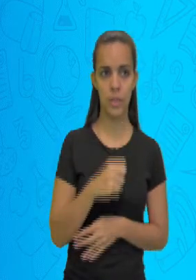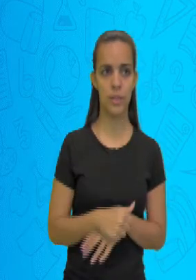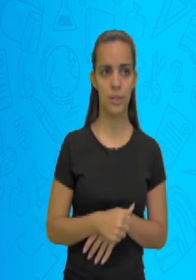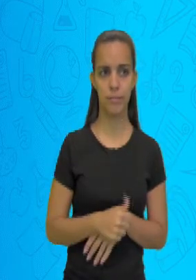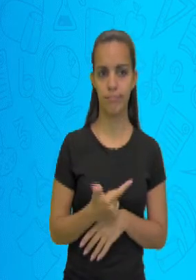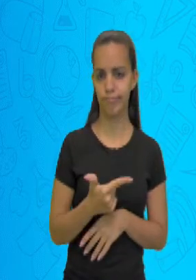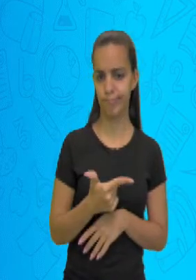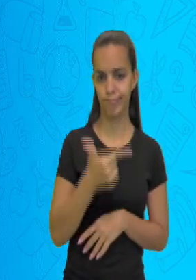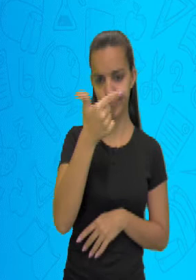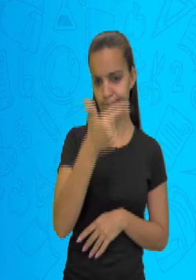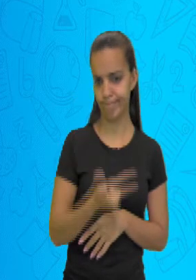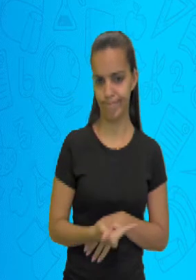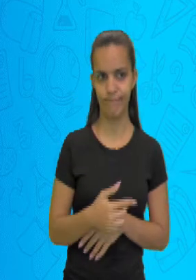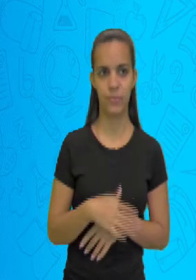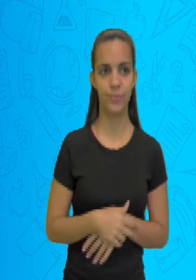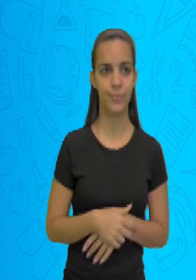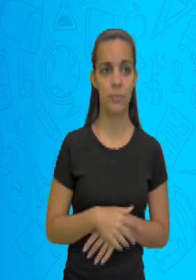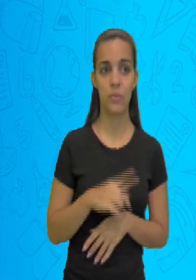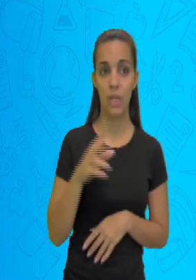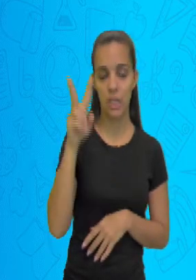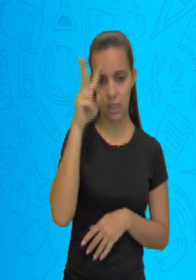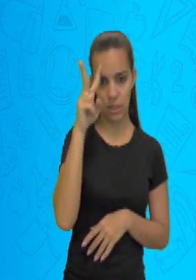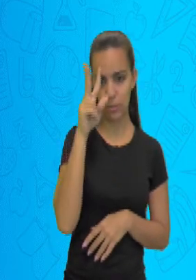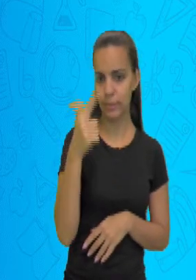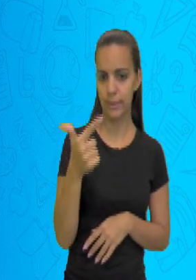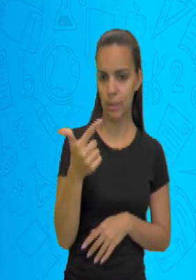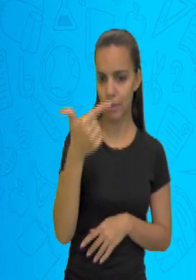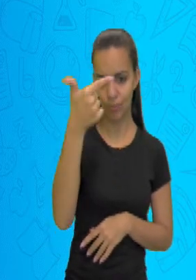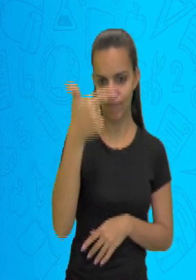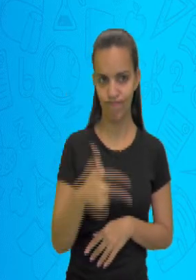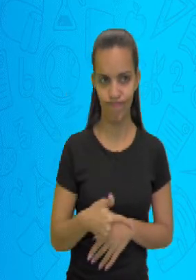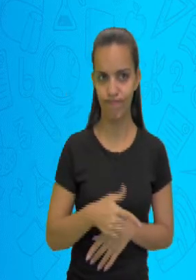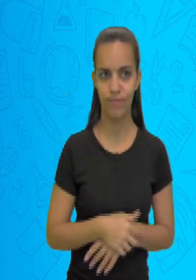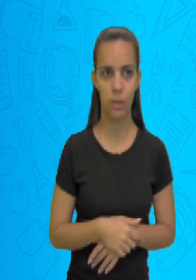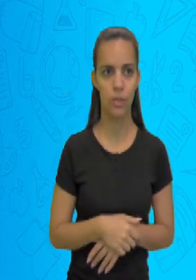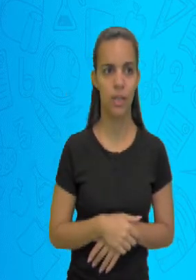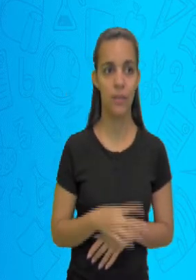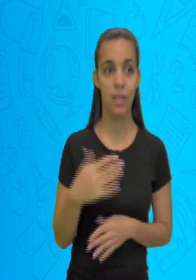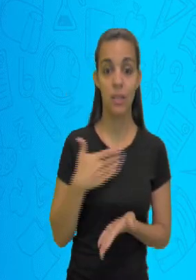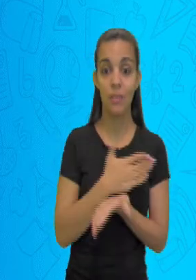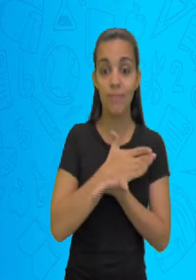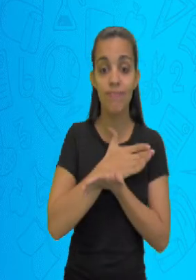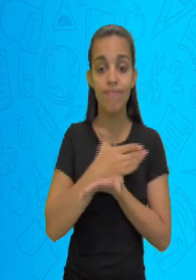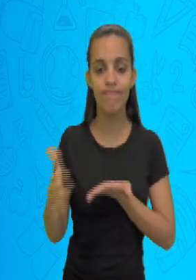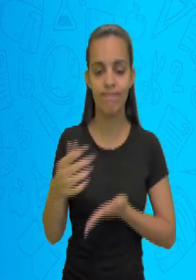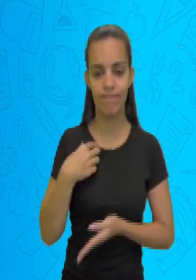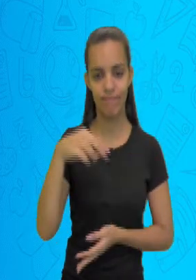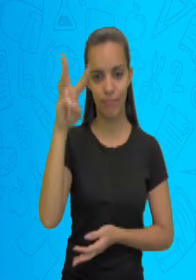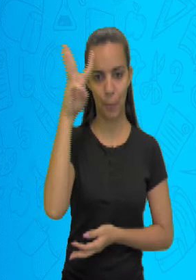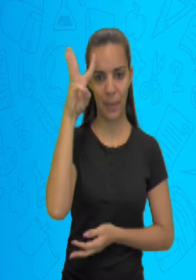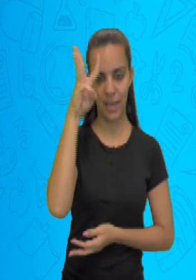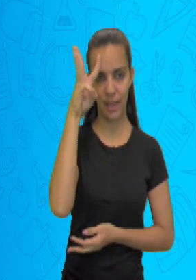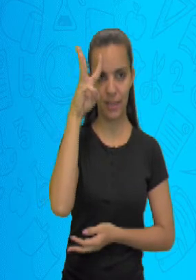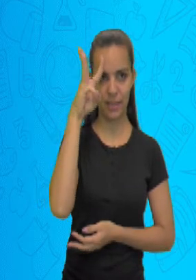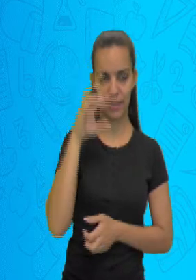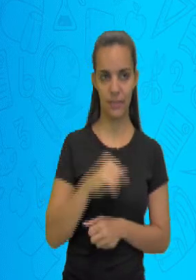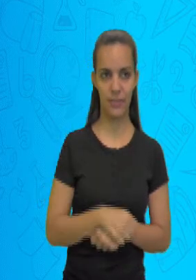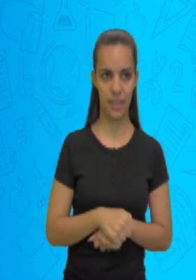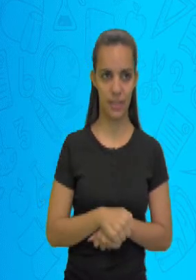não tem nenhum dia, nem a segunda. Ele começou na terça. Então, é uma semana